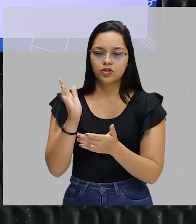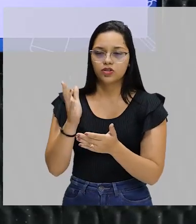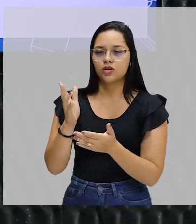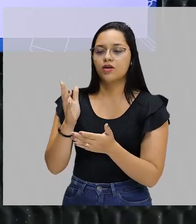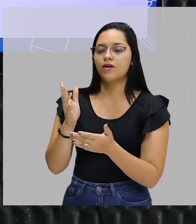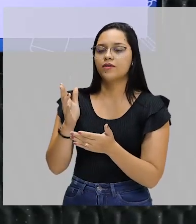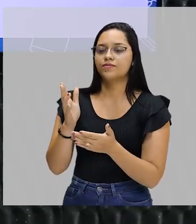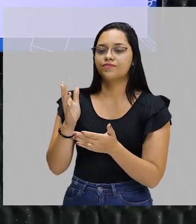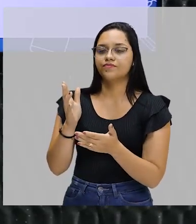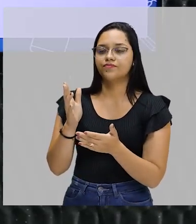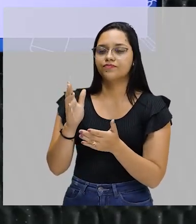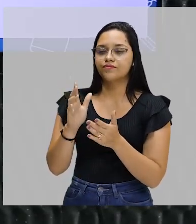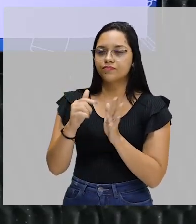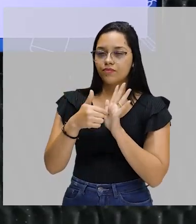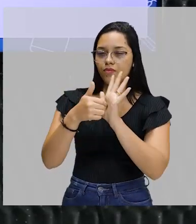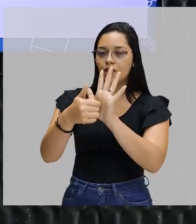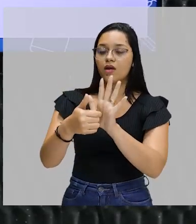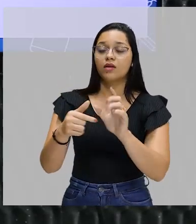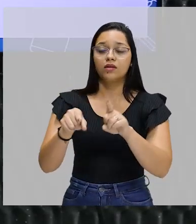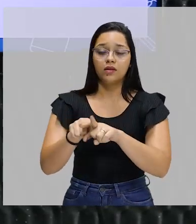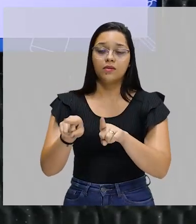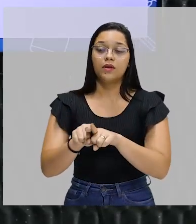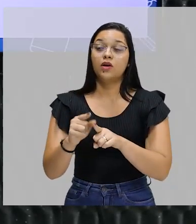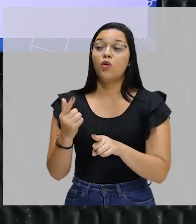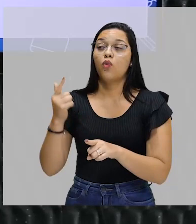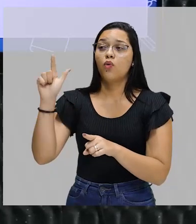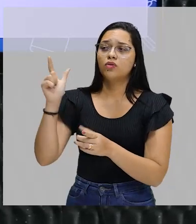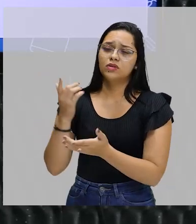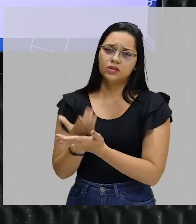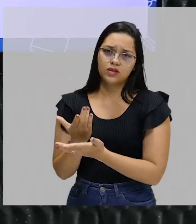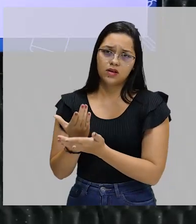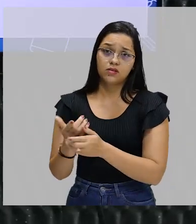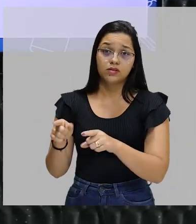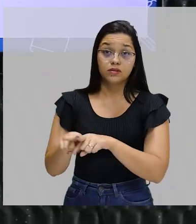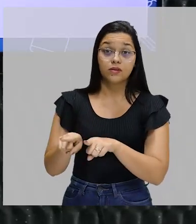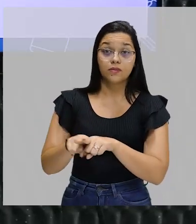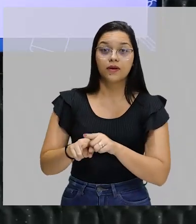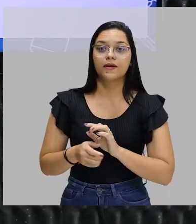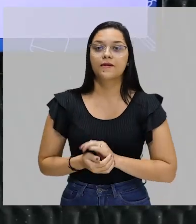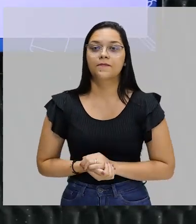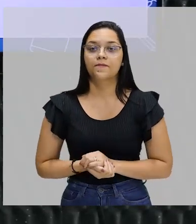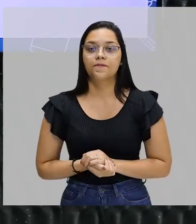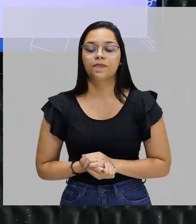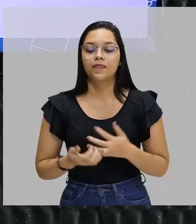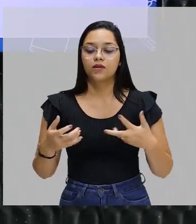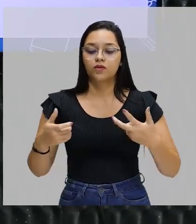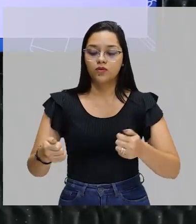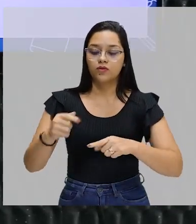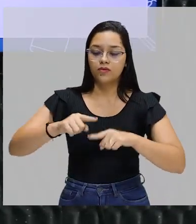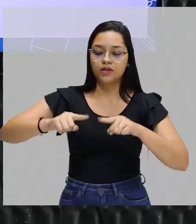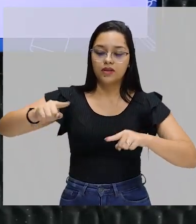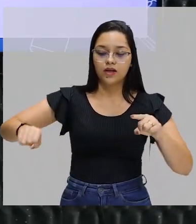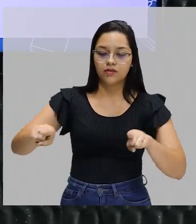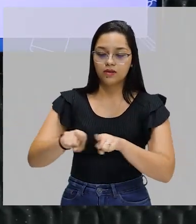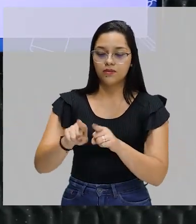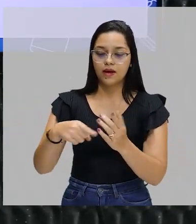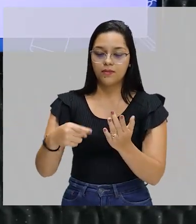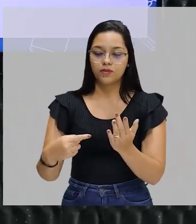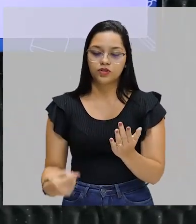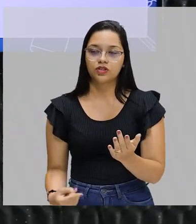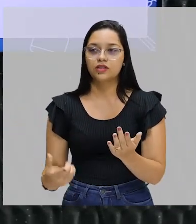ao ar, e também outras aulas, certo? Além disso, todo o material, a